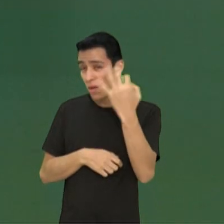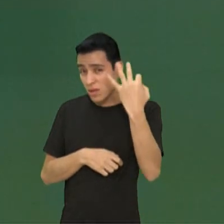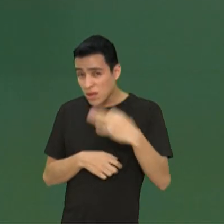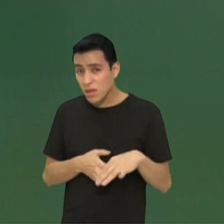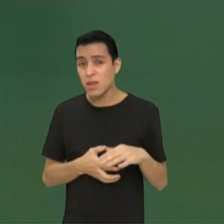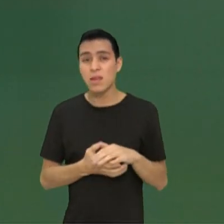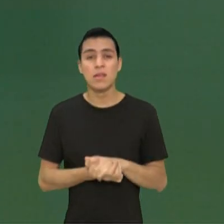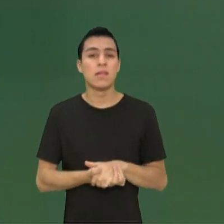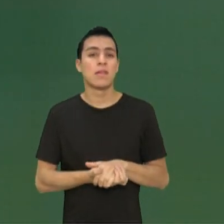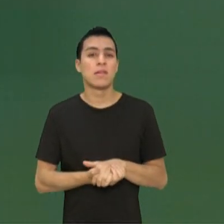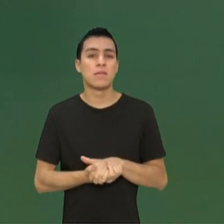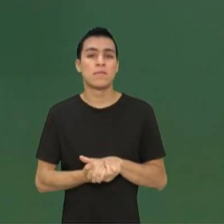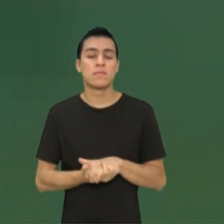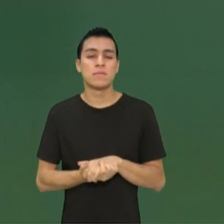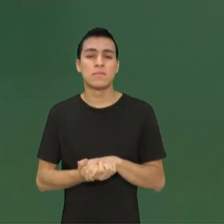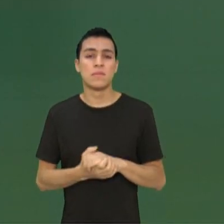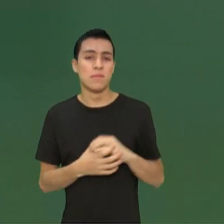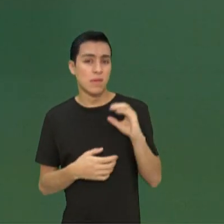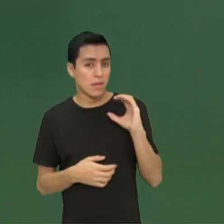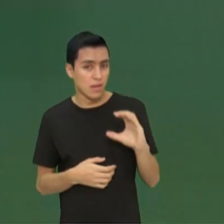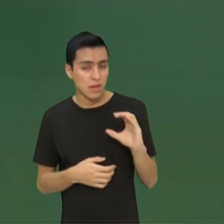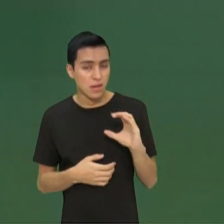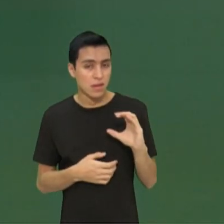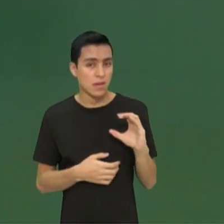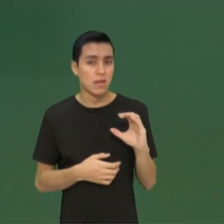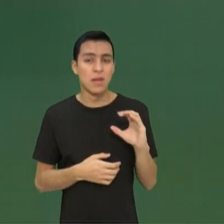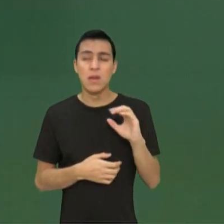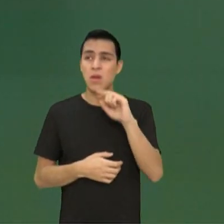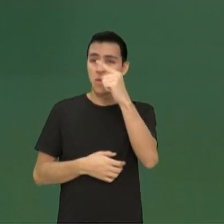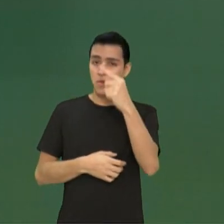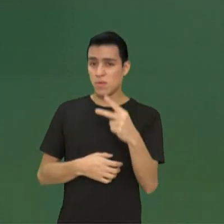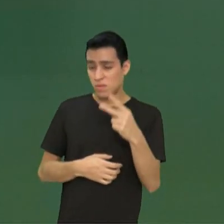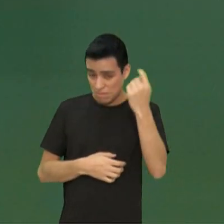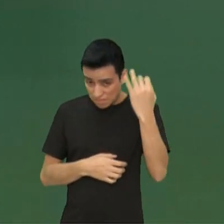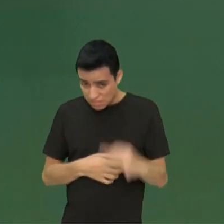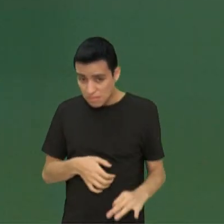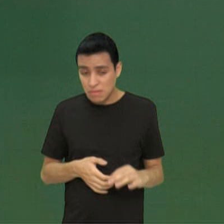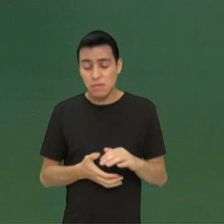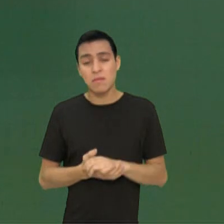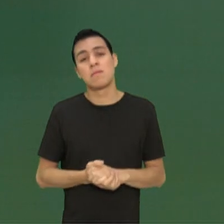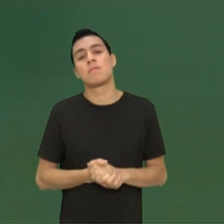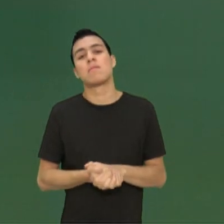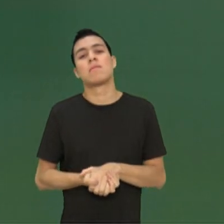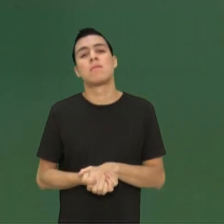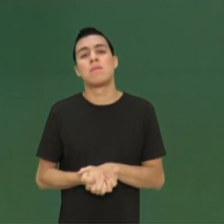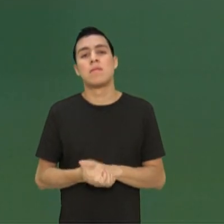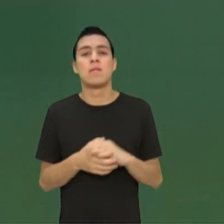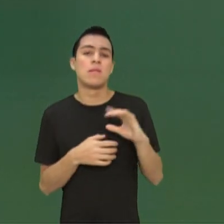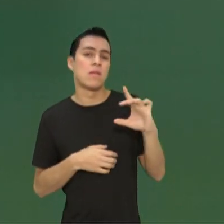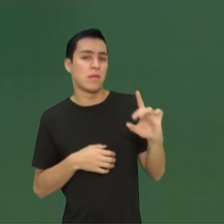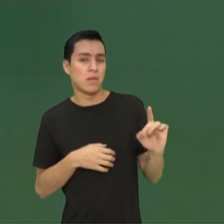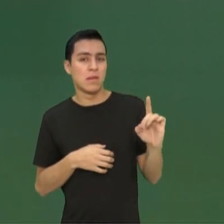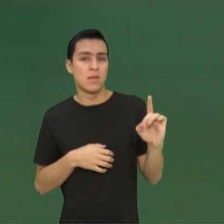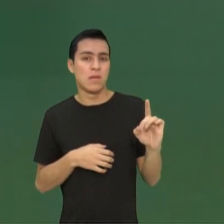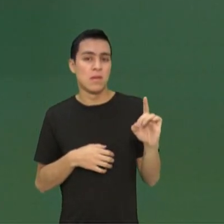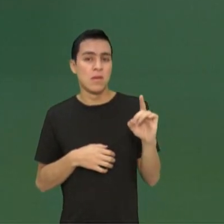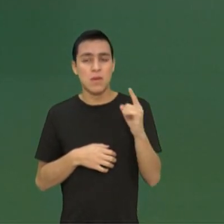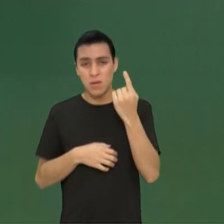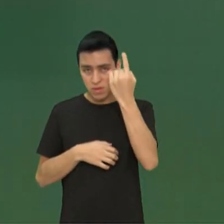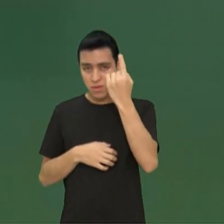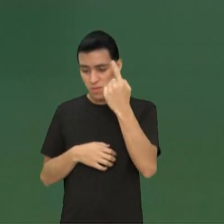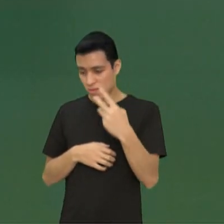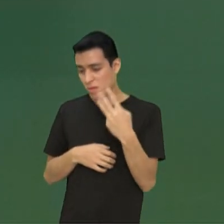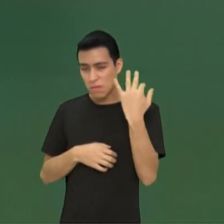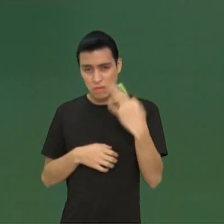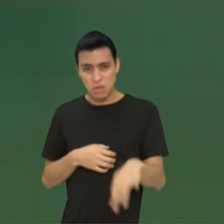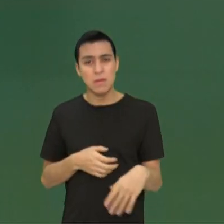está correta? Letra C, 1 e 2 corretas? Ou letra D, 1 e